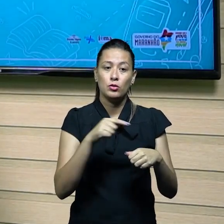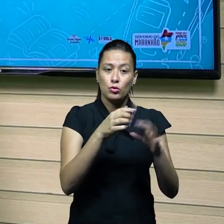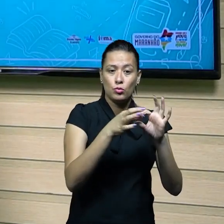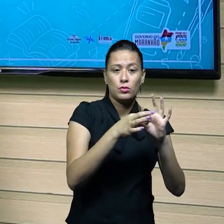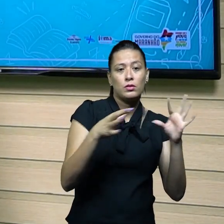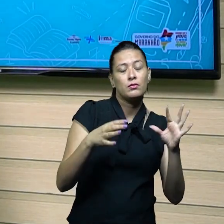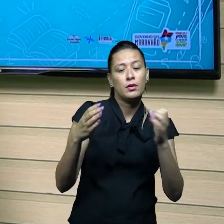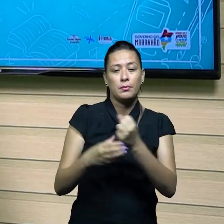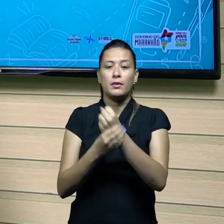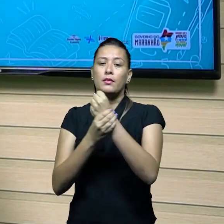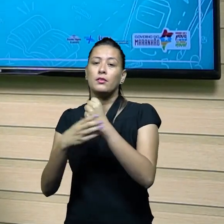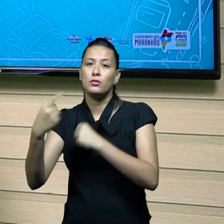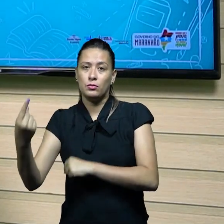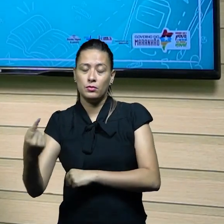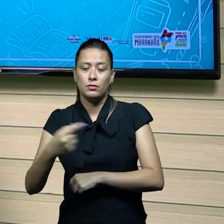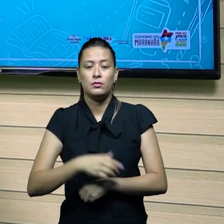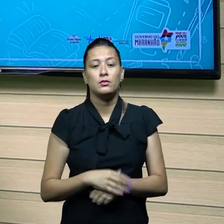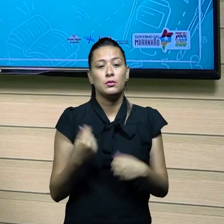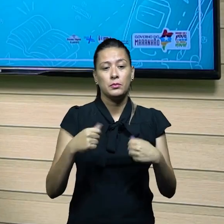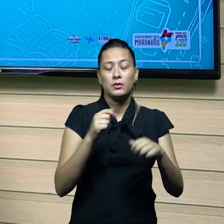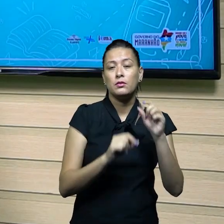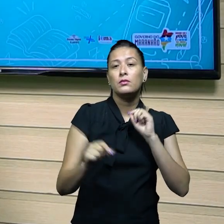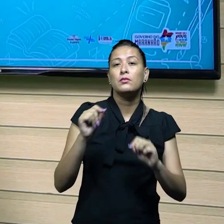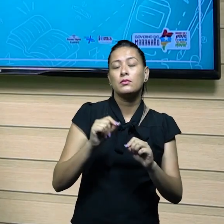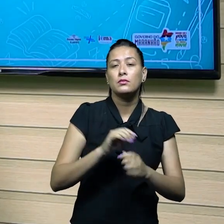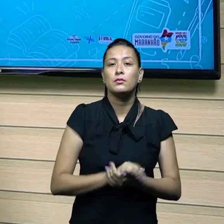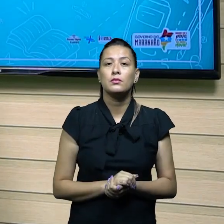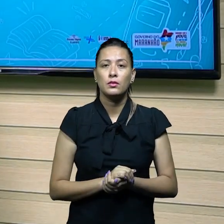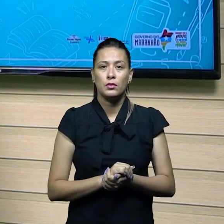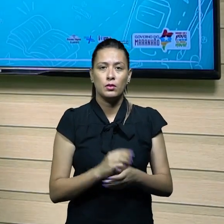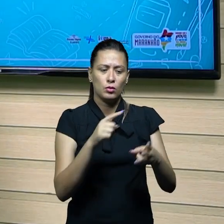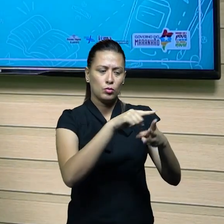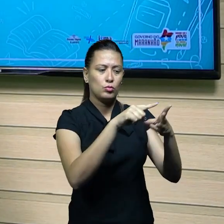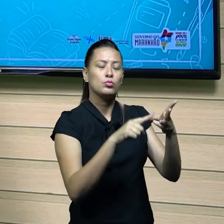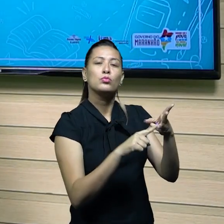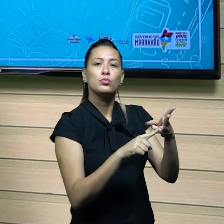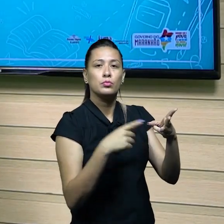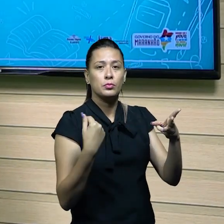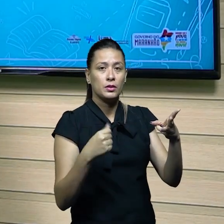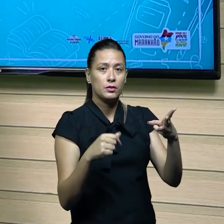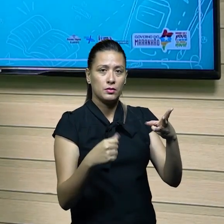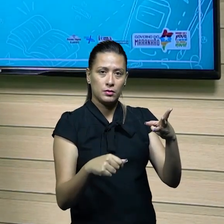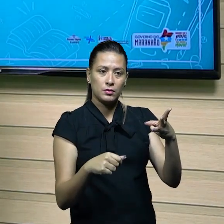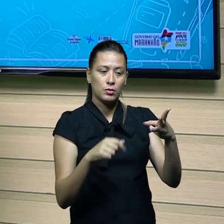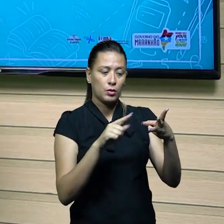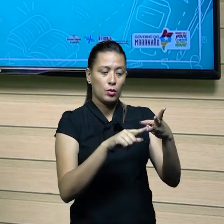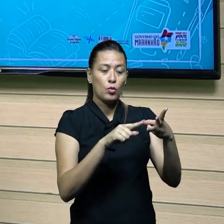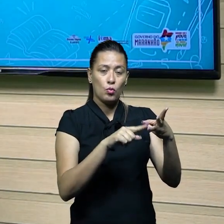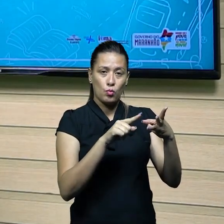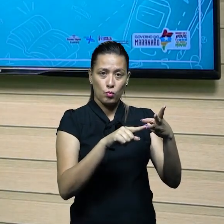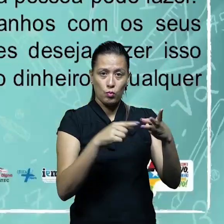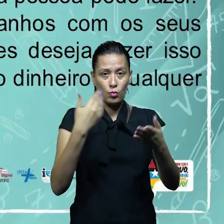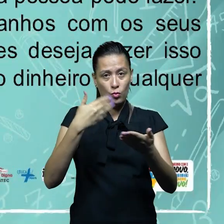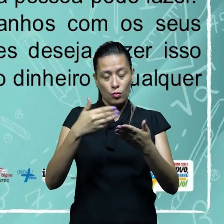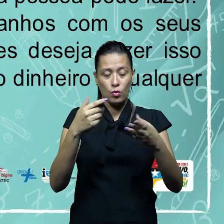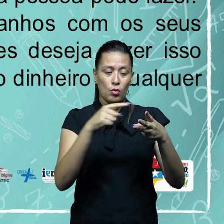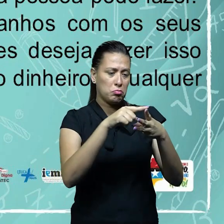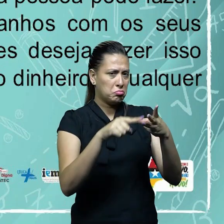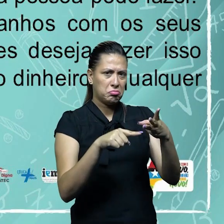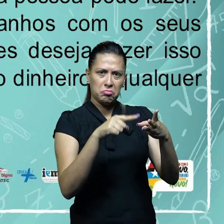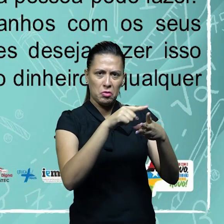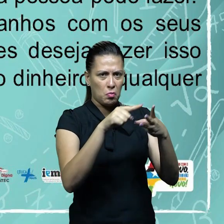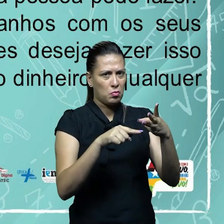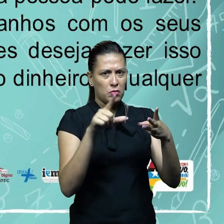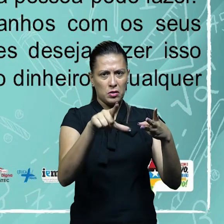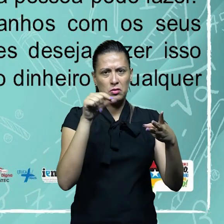lado um, escolher outro, analisar qual é a melhor situação para eu unir a parte dessa tríade, ok? Então,